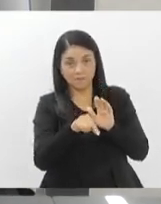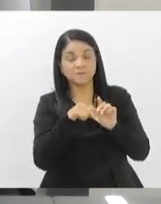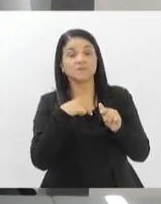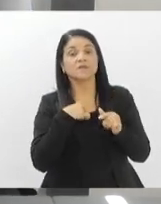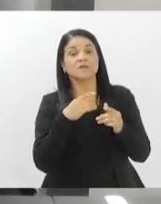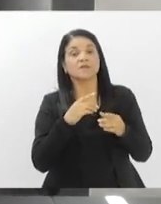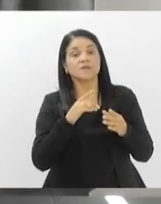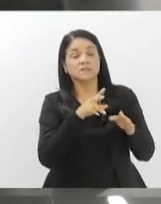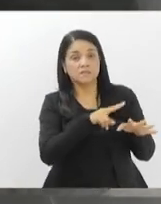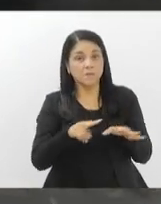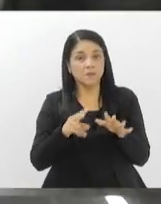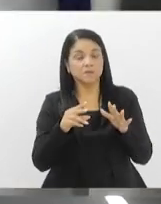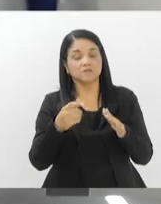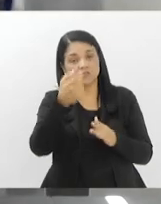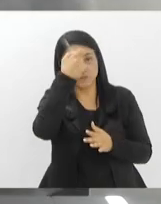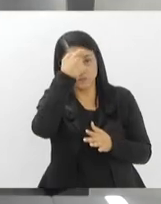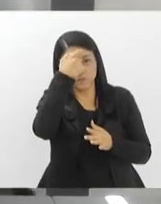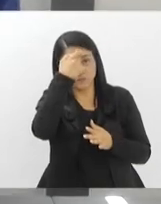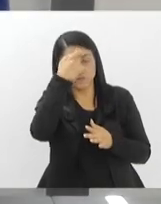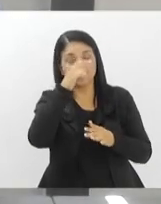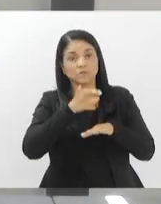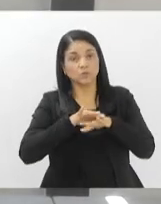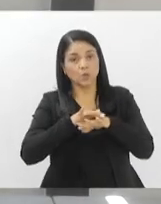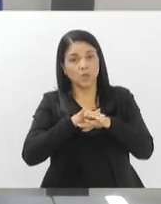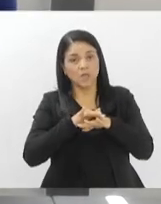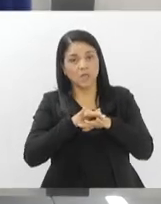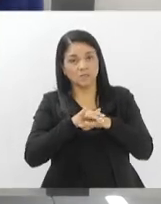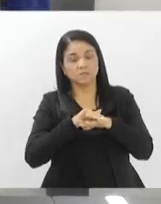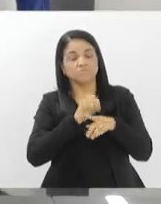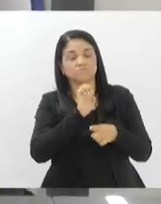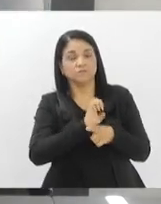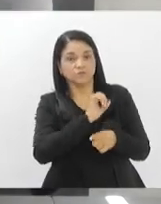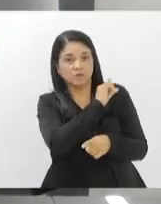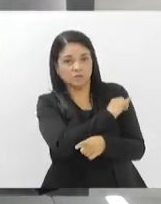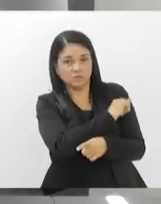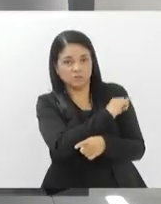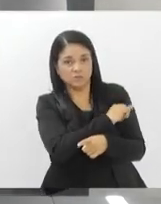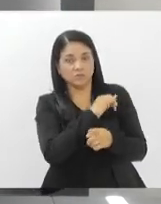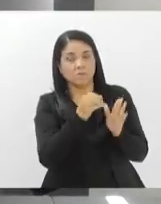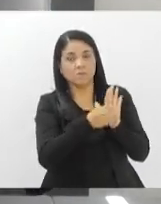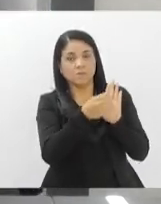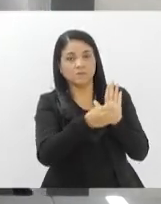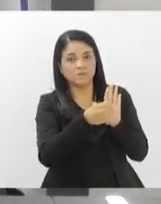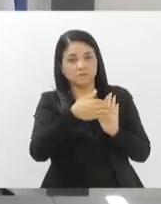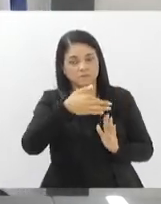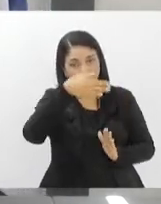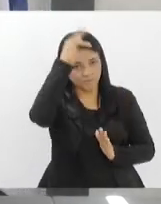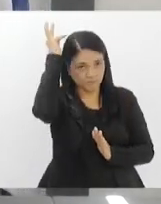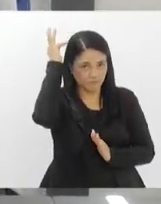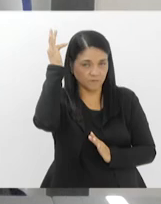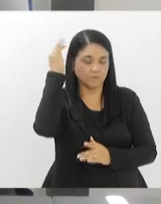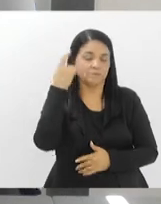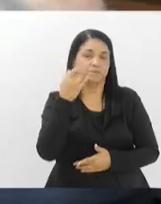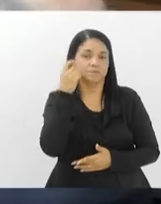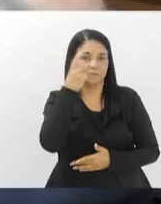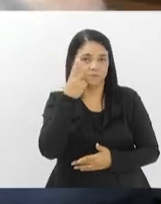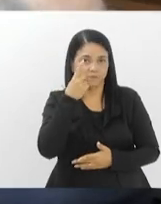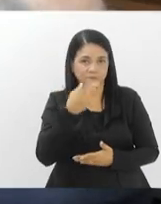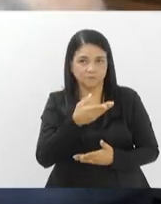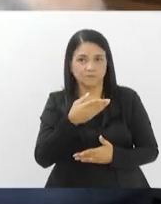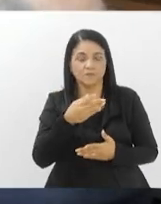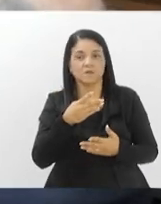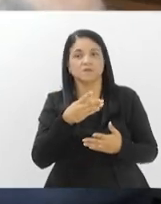Estadual de Conscientização sobre as Doenças Negligenciadas no âmbito do Estado do Rio de Janeiro, para aparecer deputado Fred Pacheco.